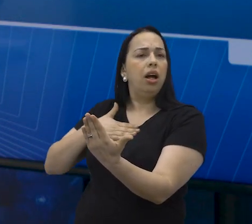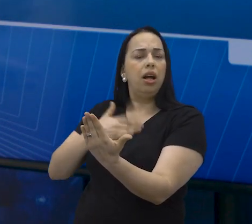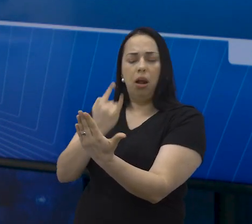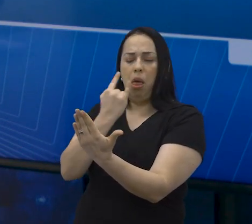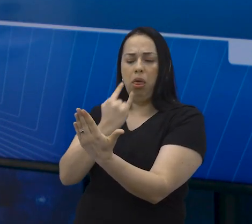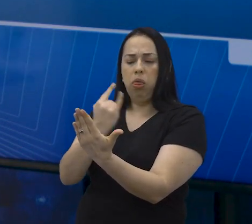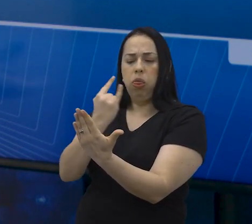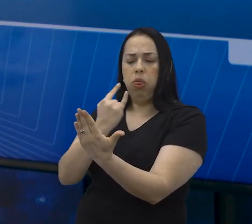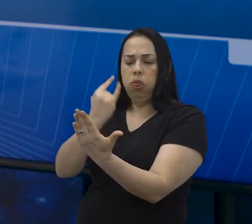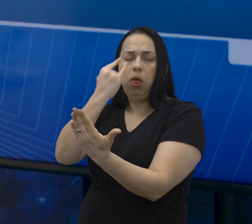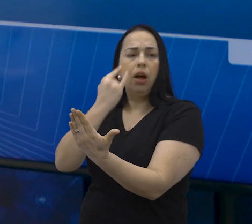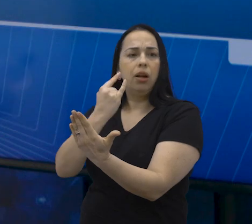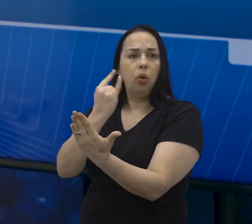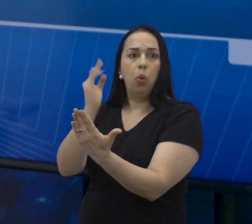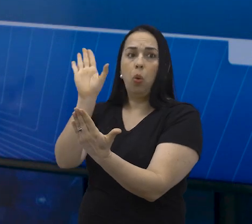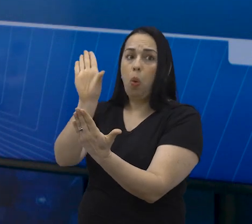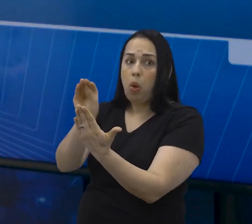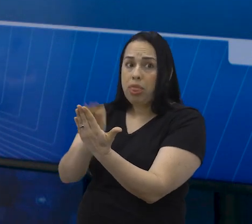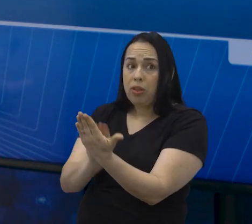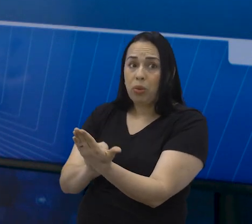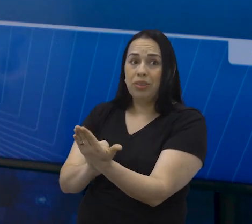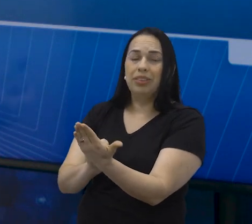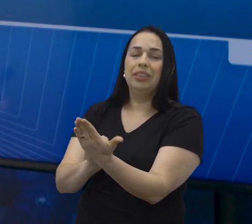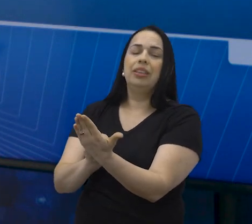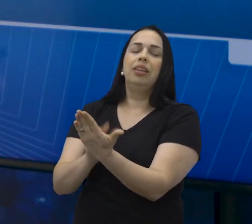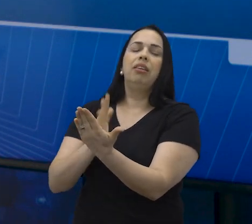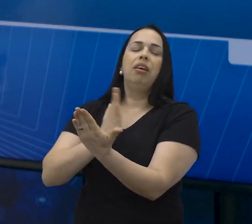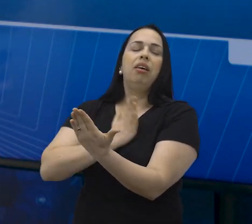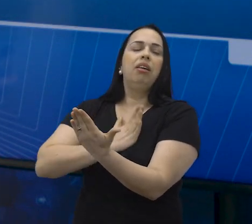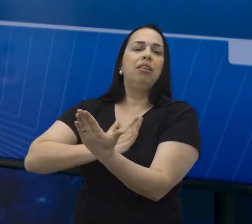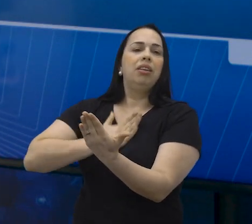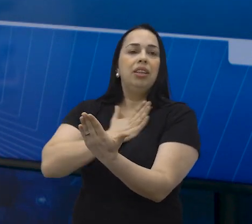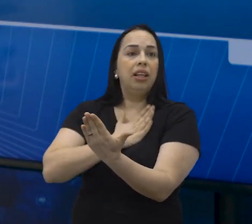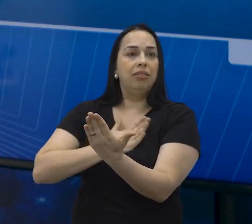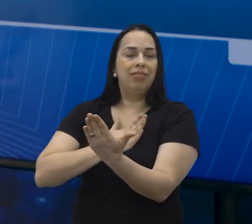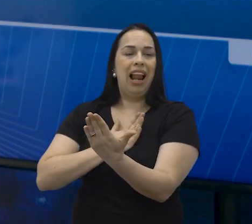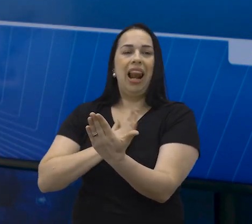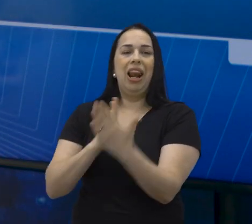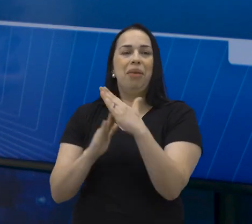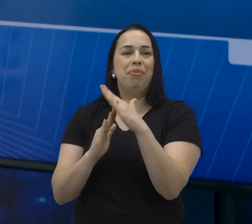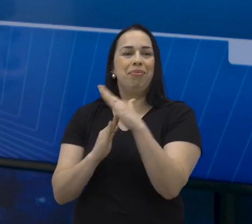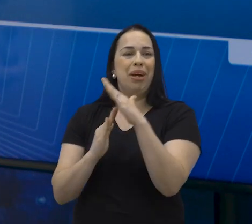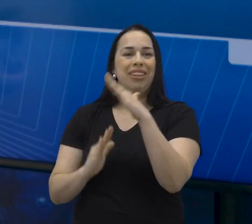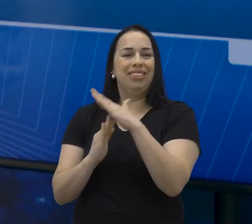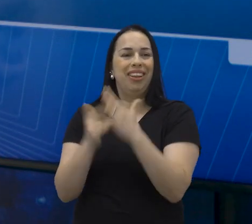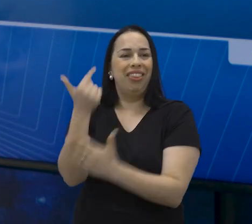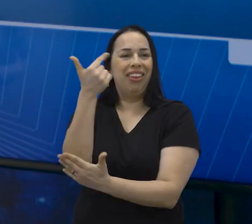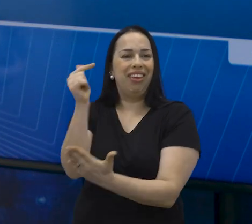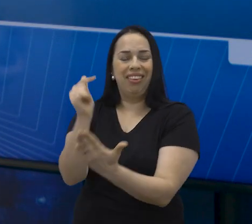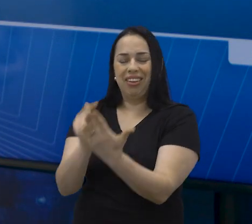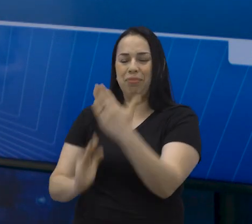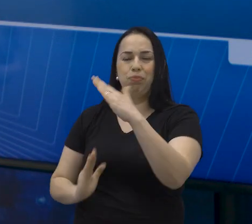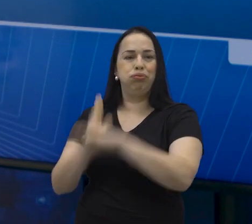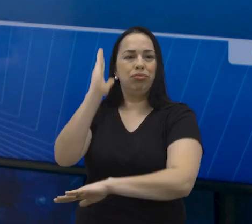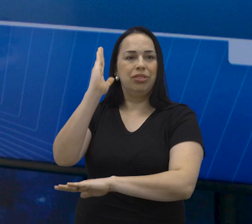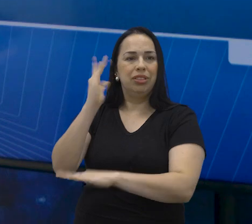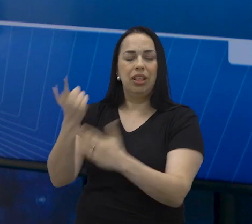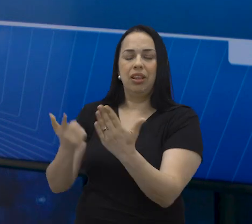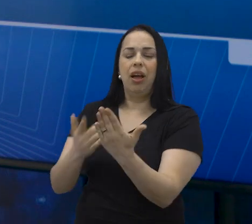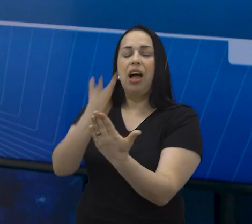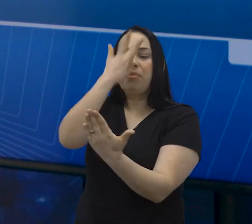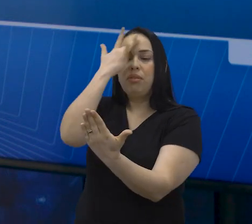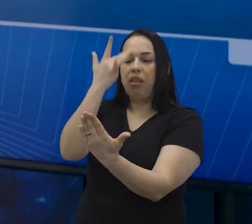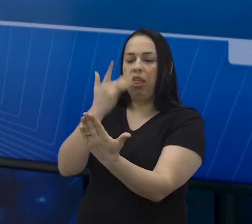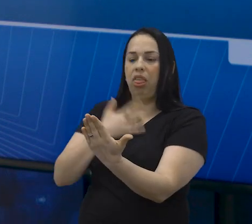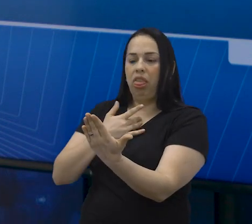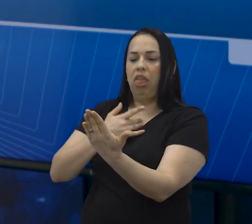cada vez mais você procura. Então esse prazer que não tem limite, ele vai favorecendo que as pessoas